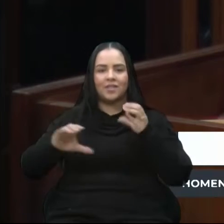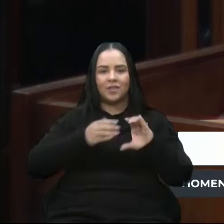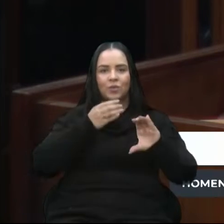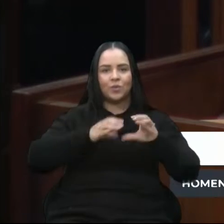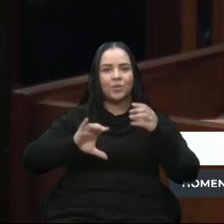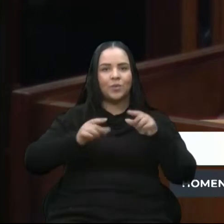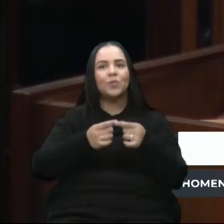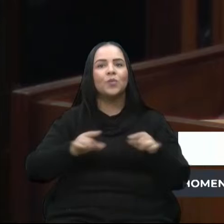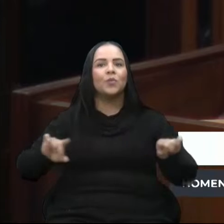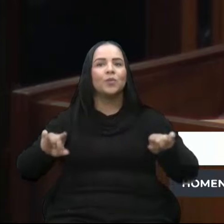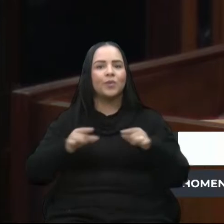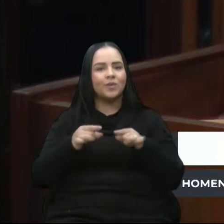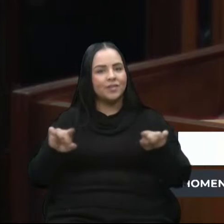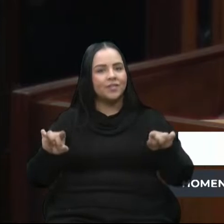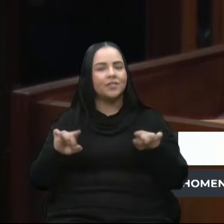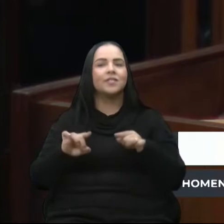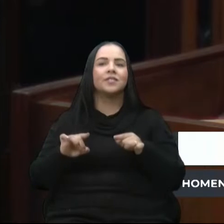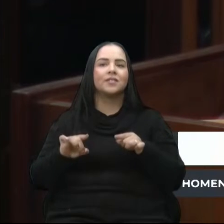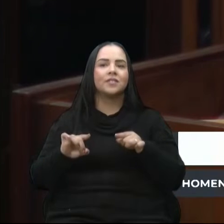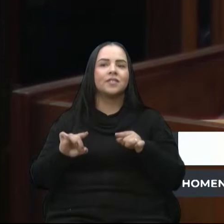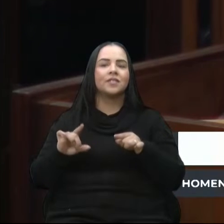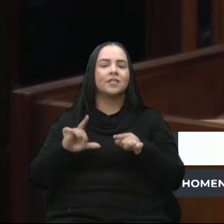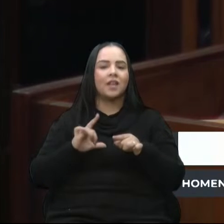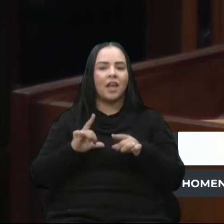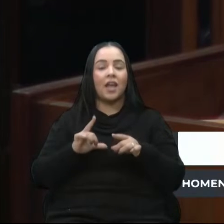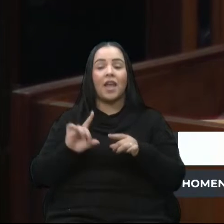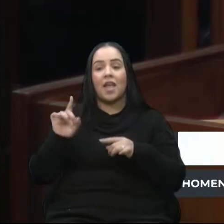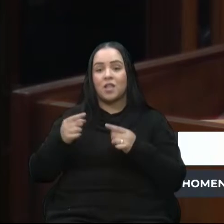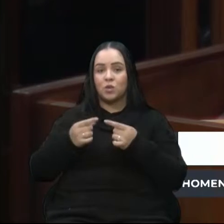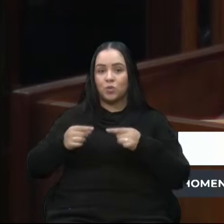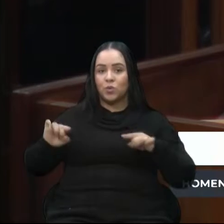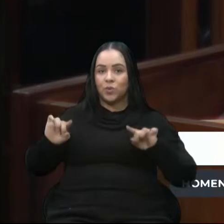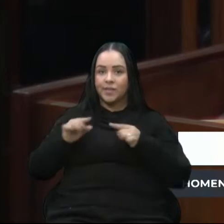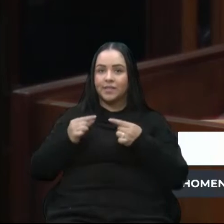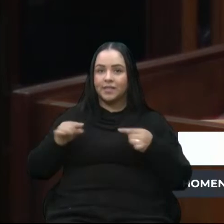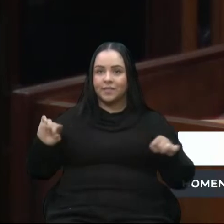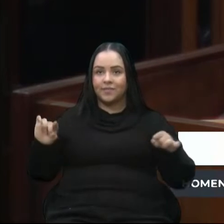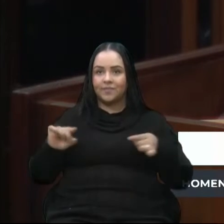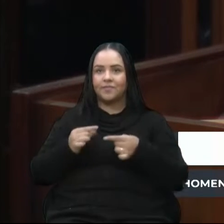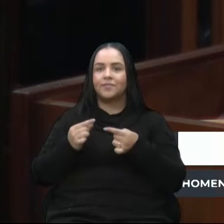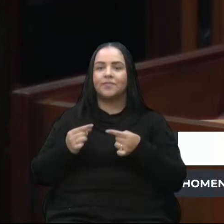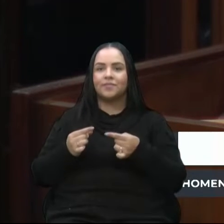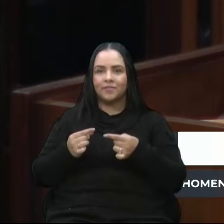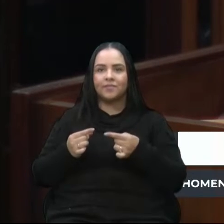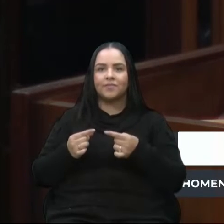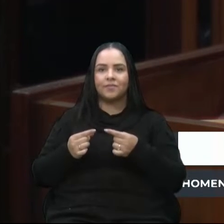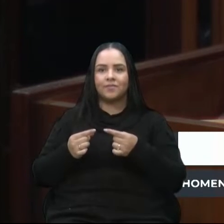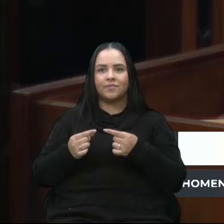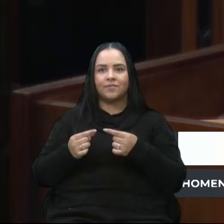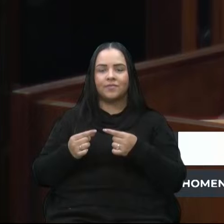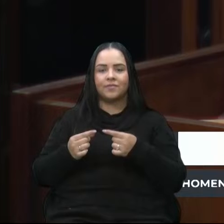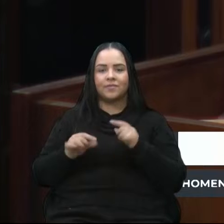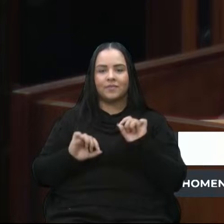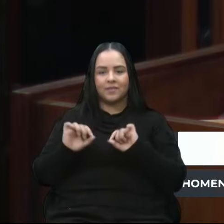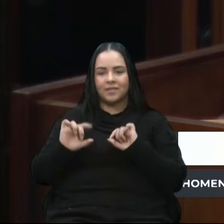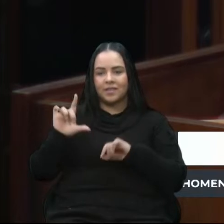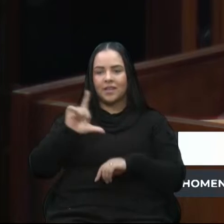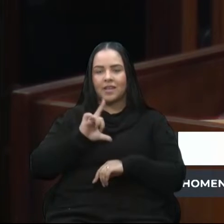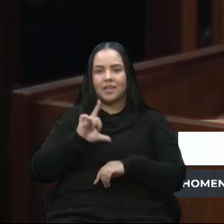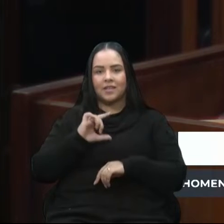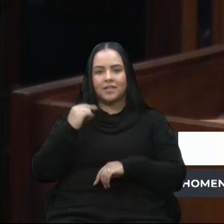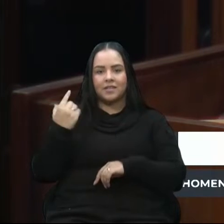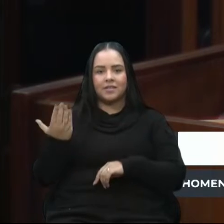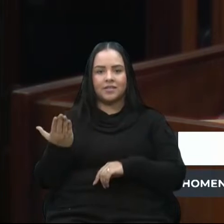músicos, tanto que ele é um musical. E o Cappuccetto Rosso